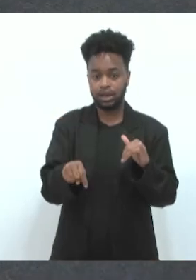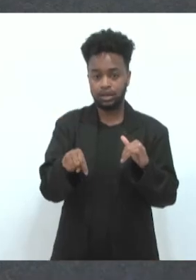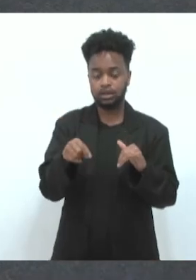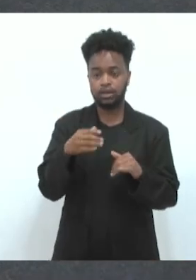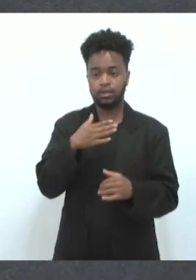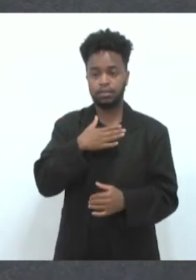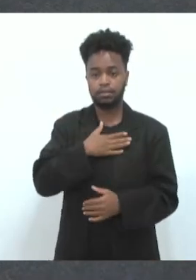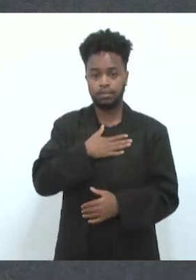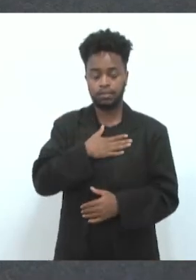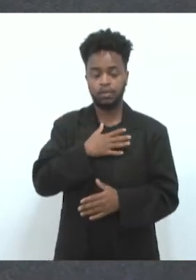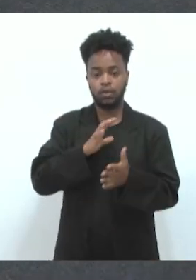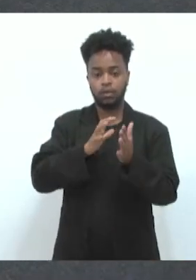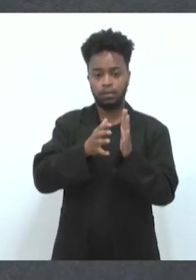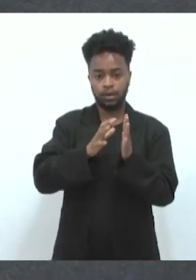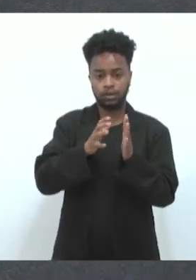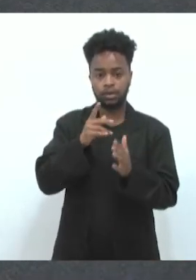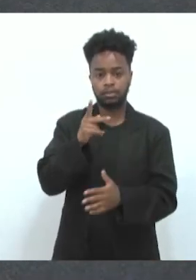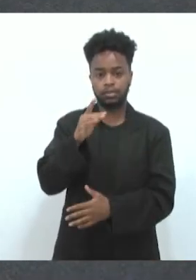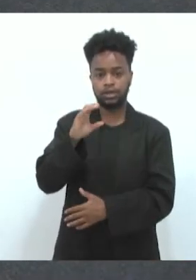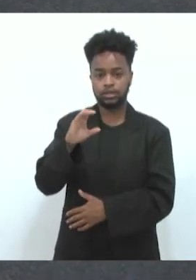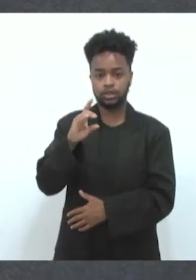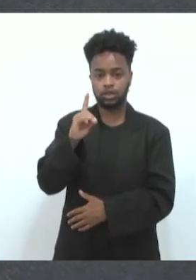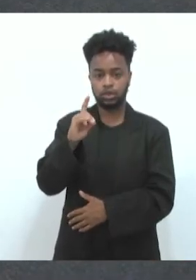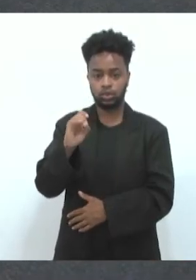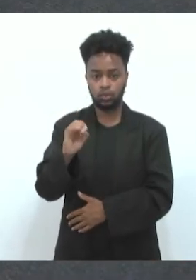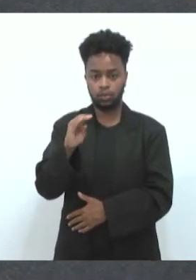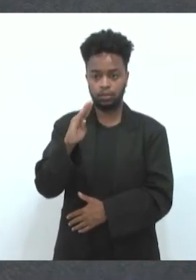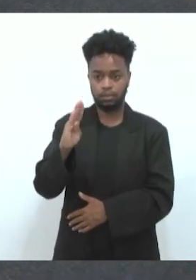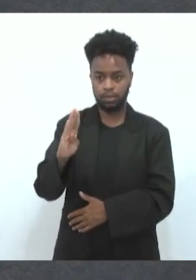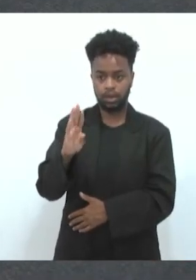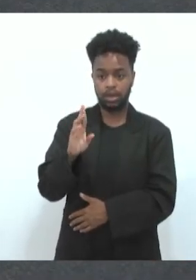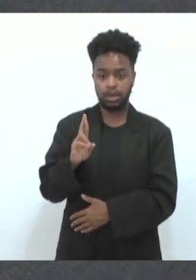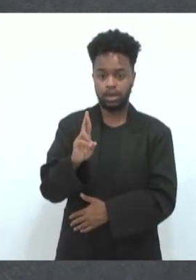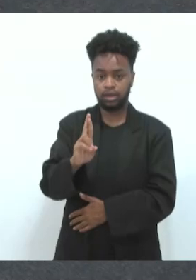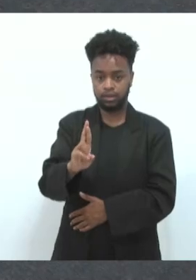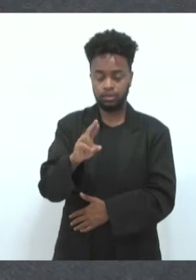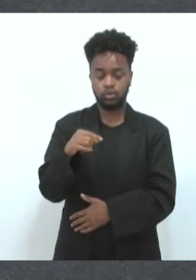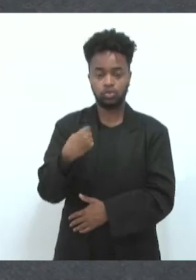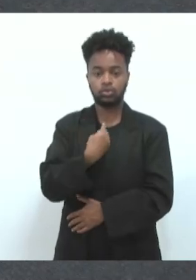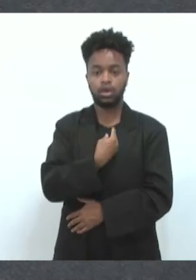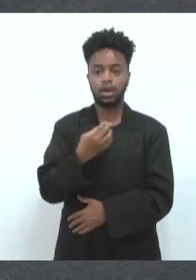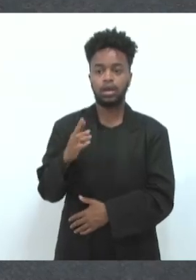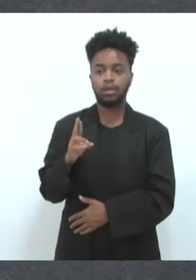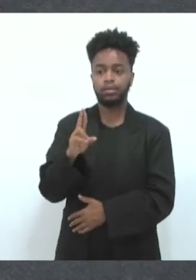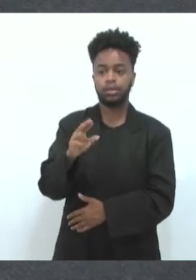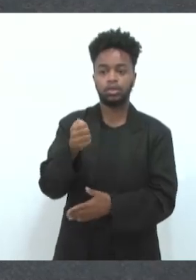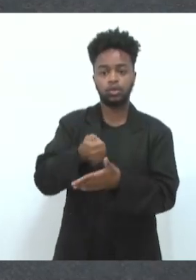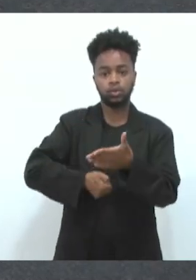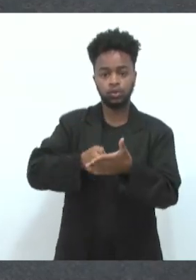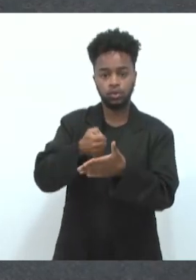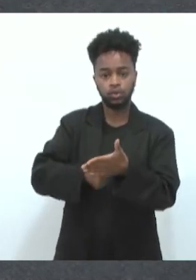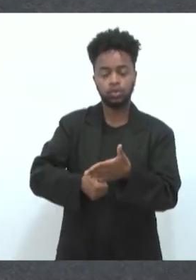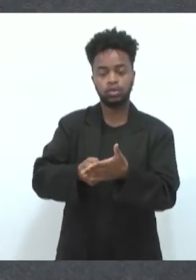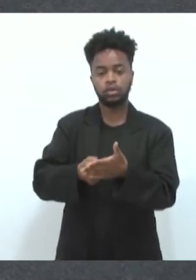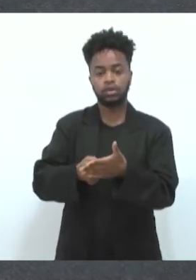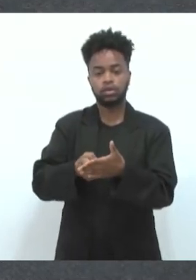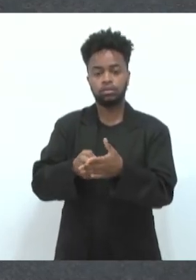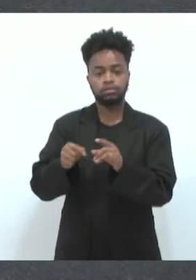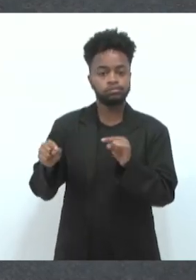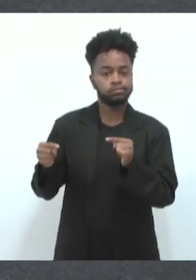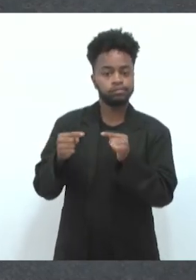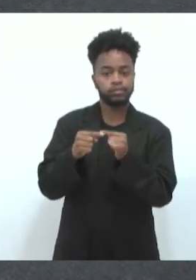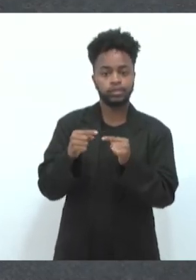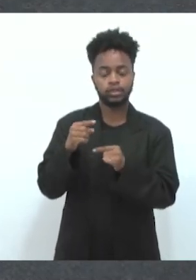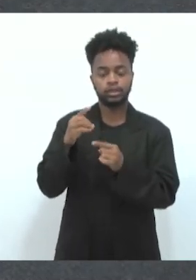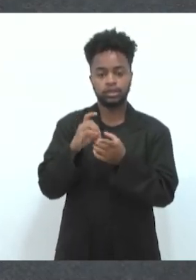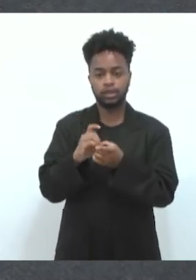partido, PCdoB, Partido Comunista do Brasil, representa. A gente representa a luta a favor da